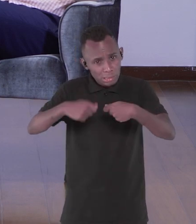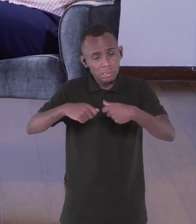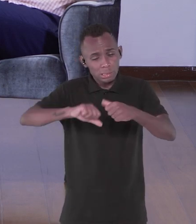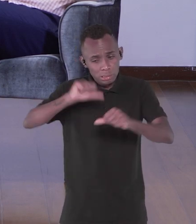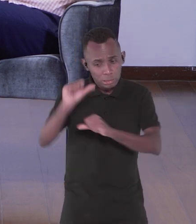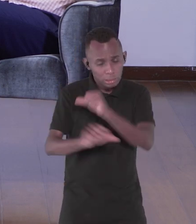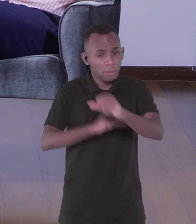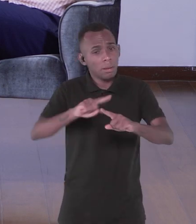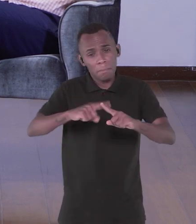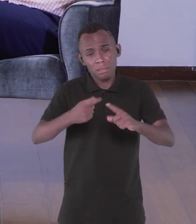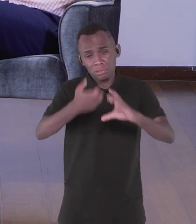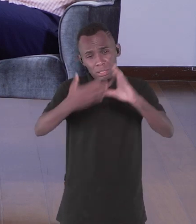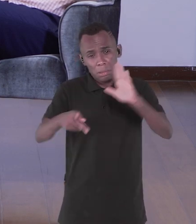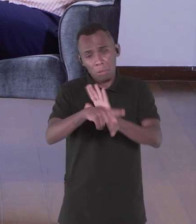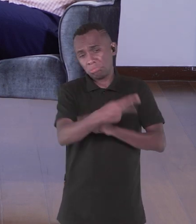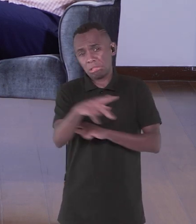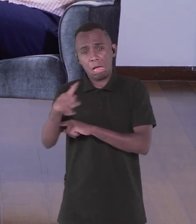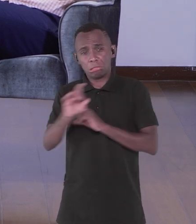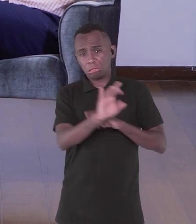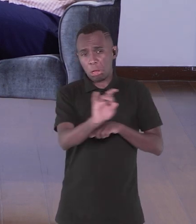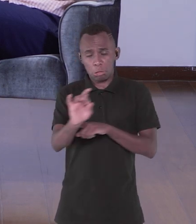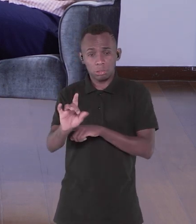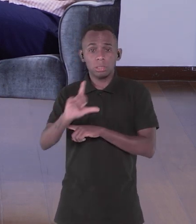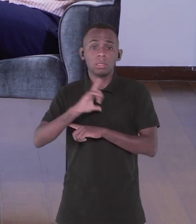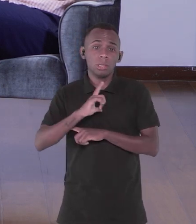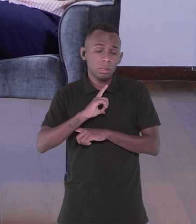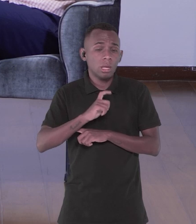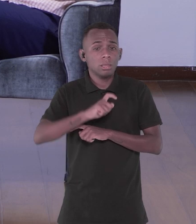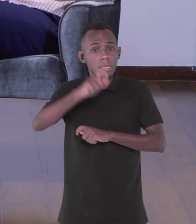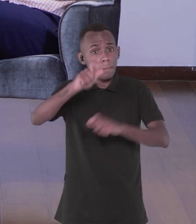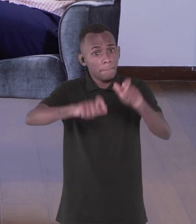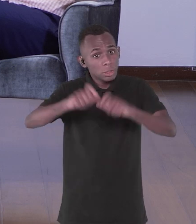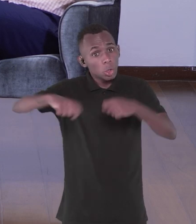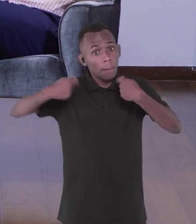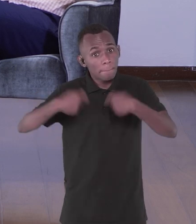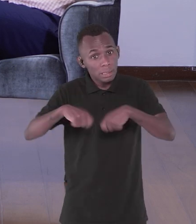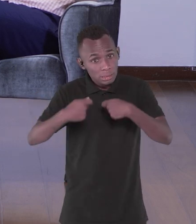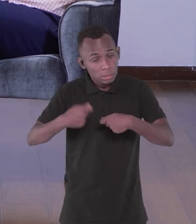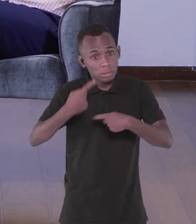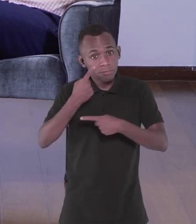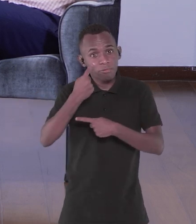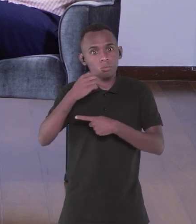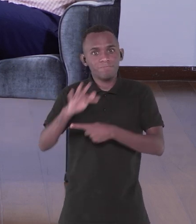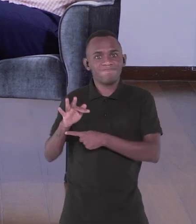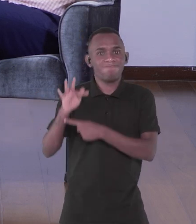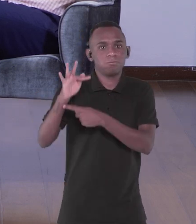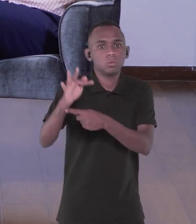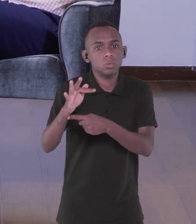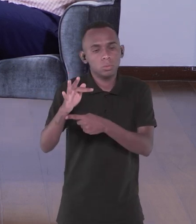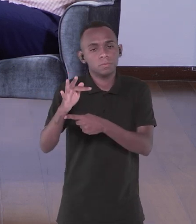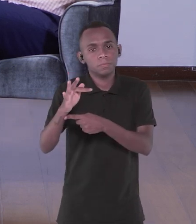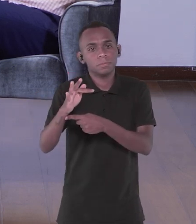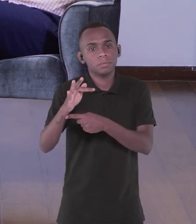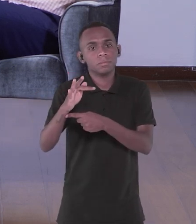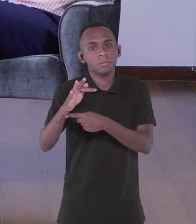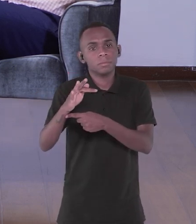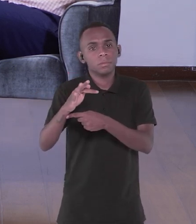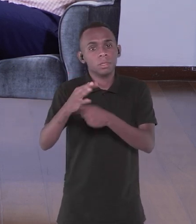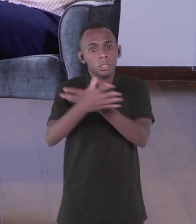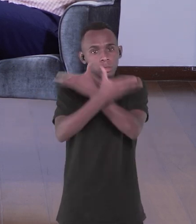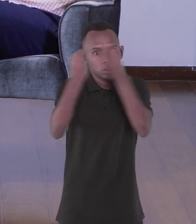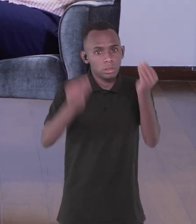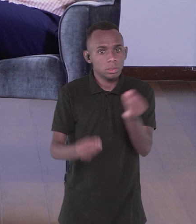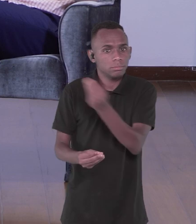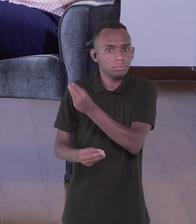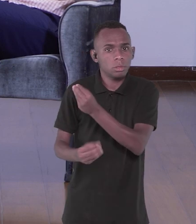uma forma e a gente tem que entender que tem gente que absolutamente precisa olhar para o futuro e colocar uma pedra no